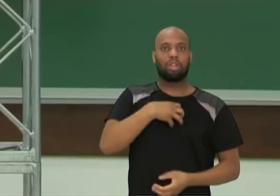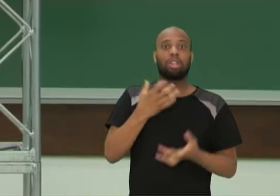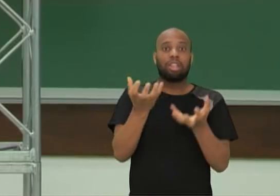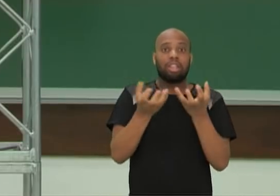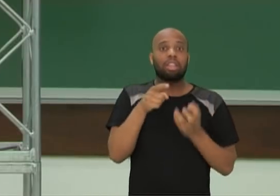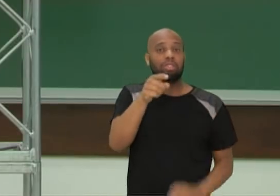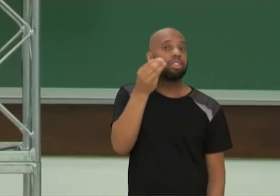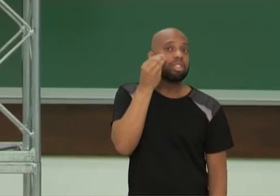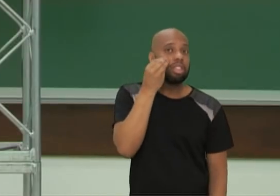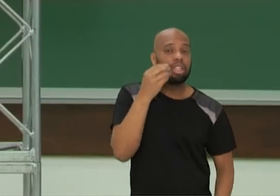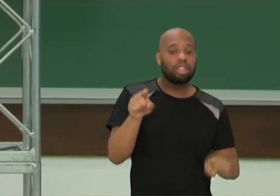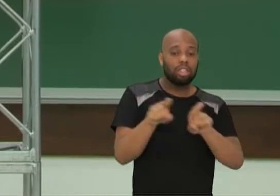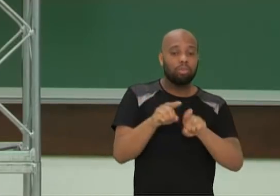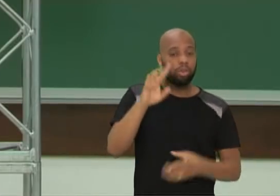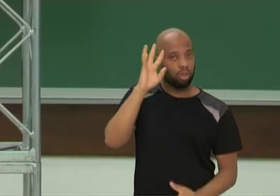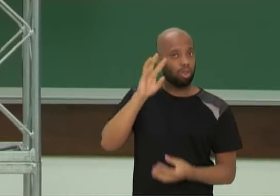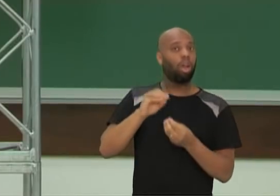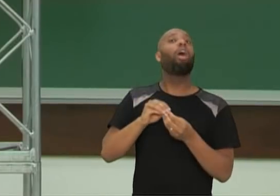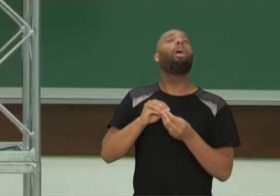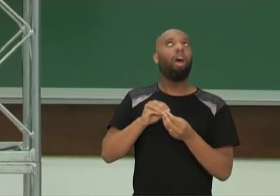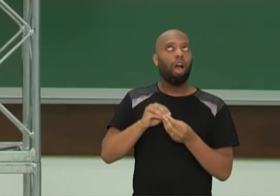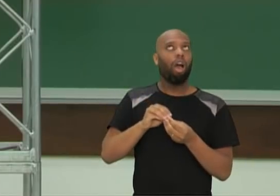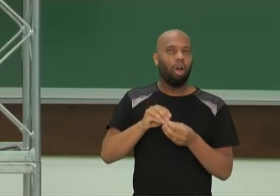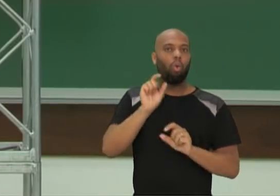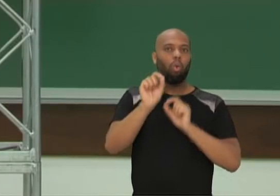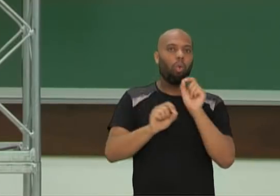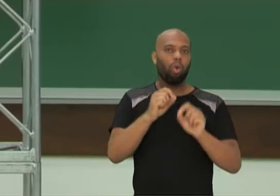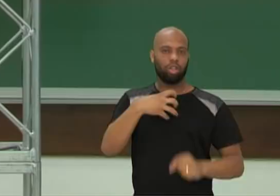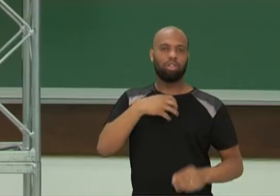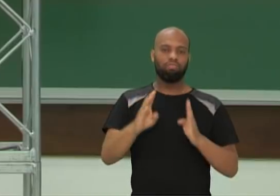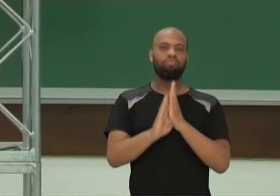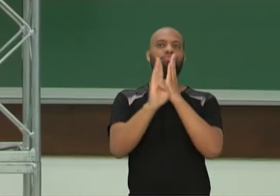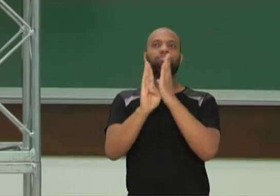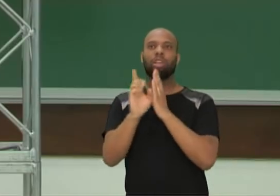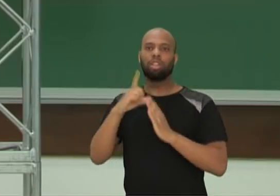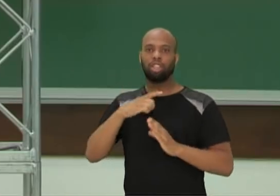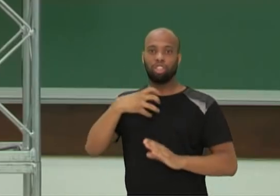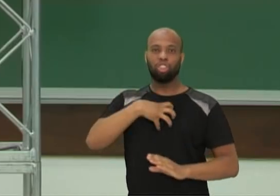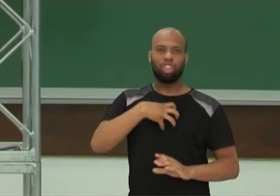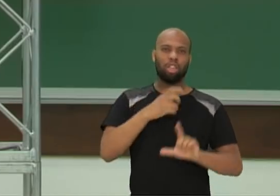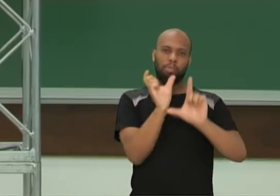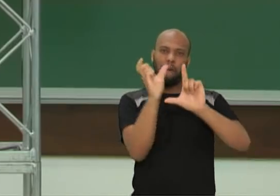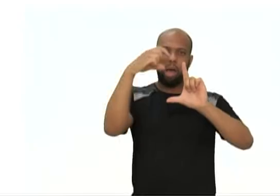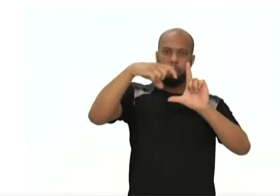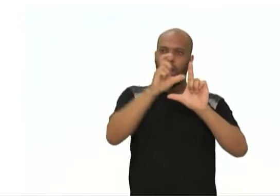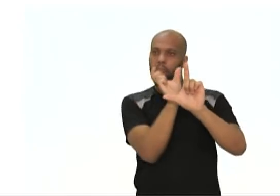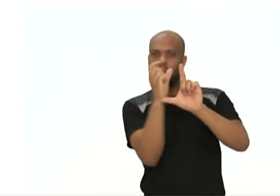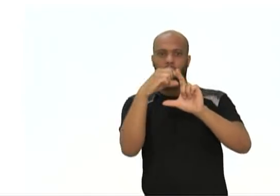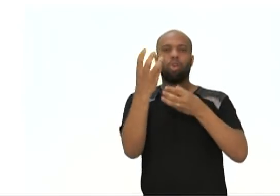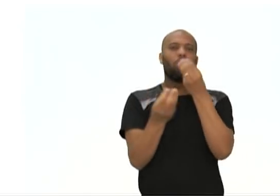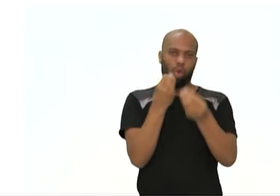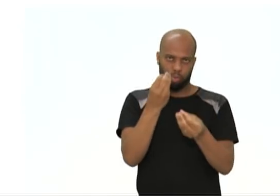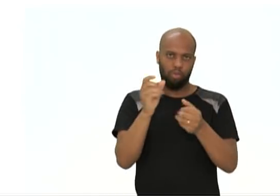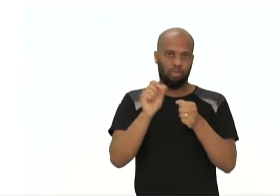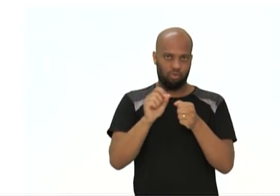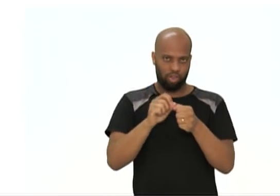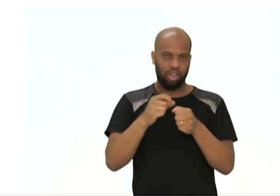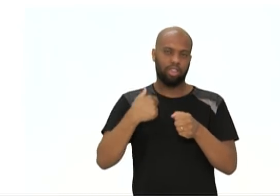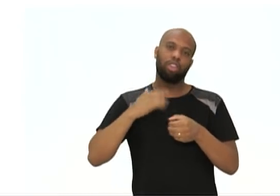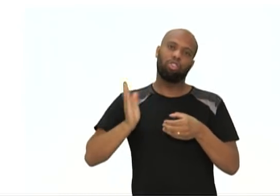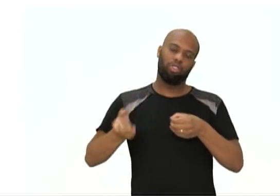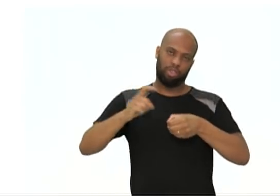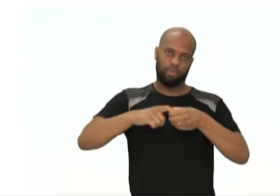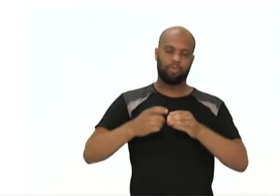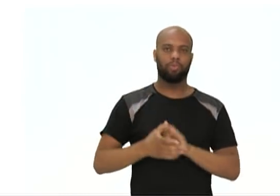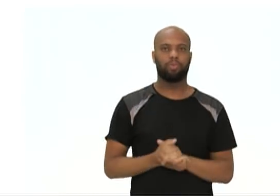quero que vocês consigam identificar qual que vai ser a concavidade dela, para onde que vai ser, tá bom? Então faça lá